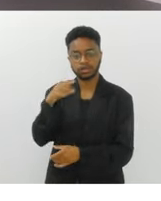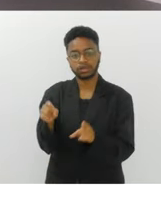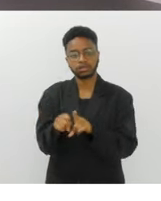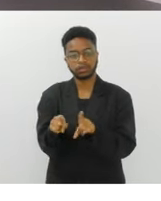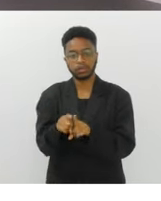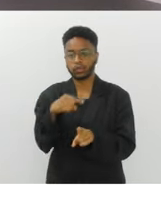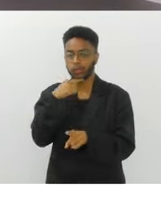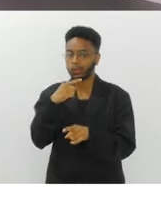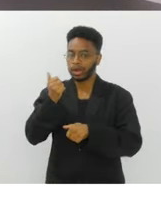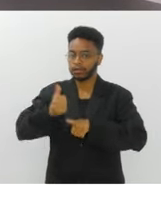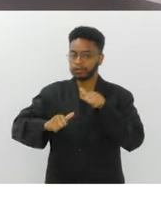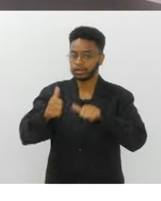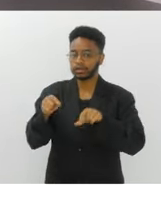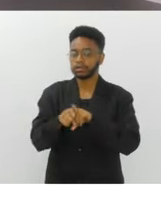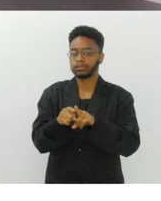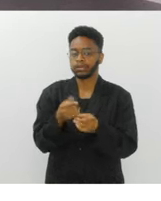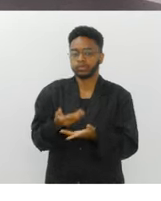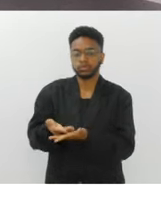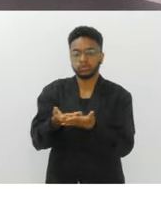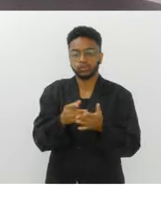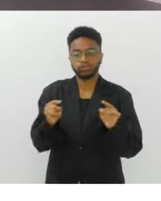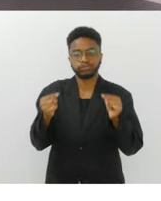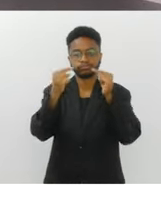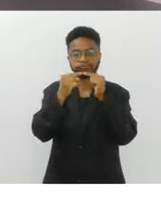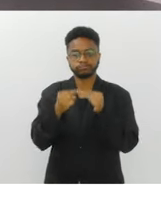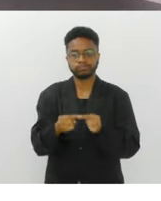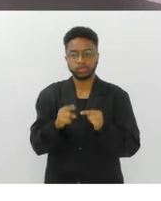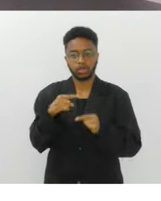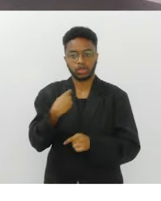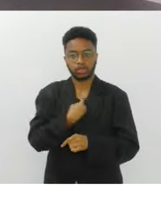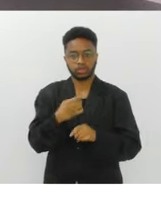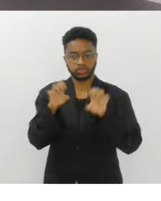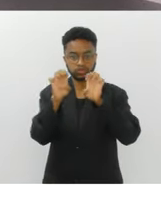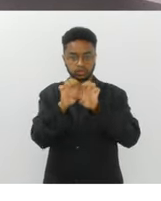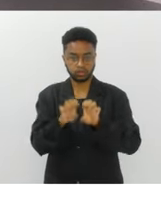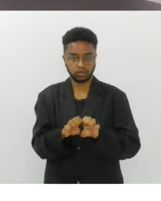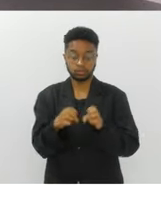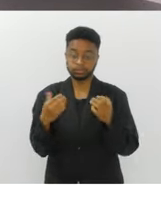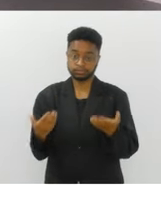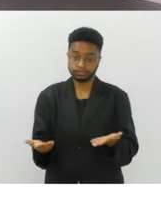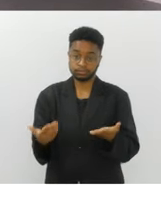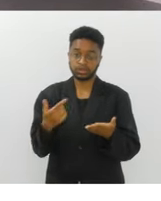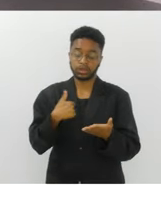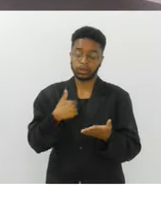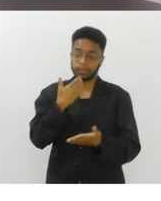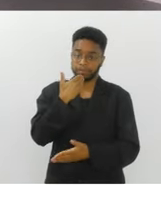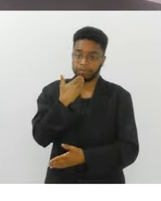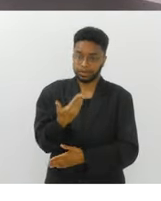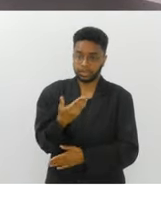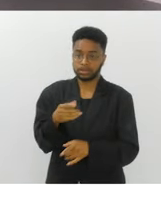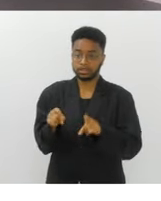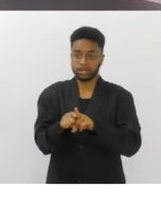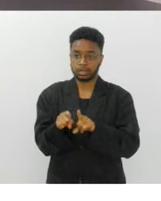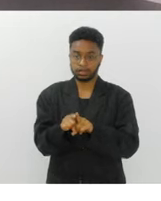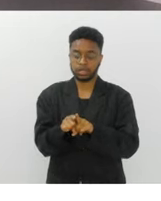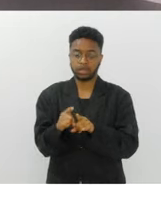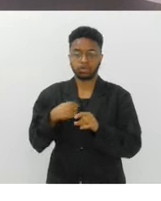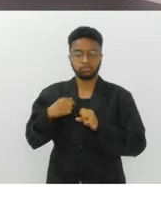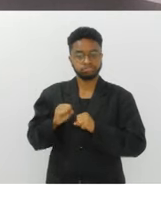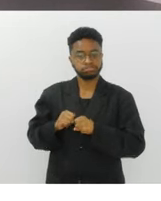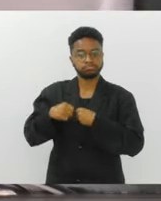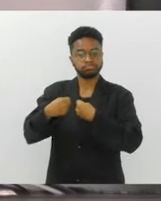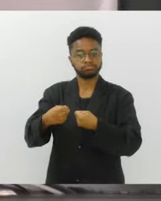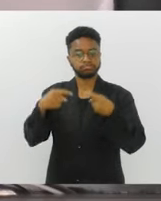as análises e estudos necessários com a estrutura que se tem. Então, fica aqui o apelo, eu vou enveredar esforços nesse